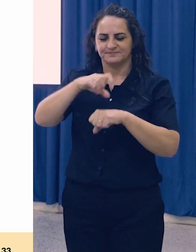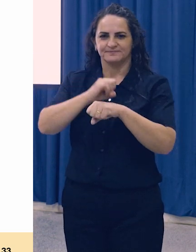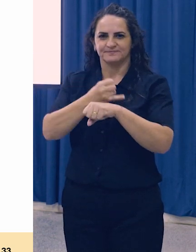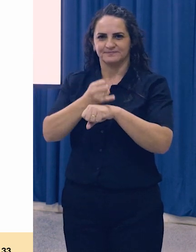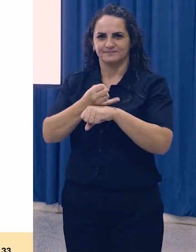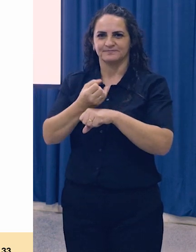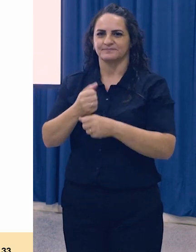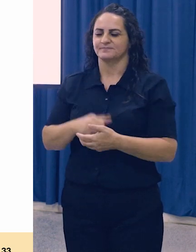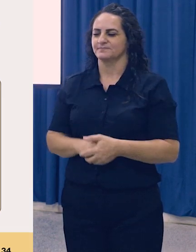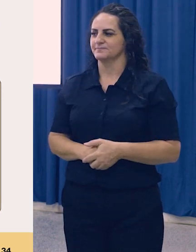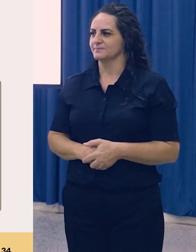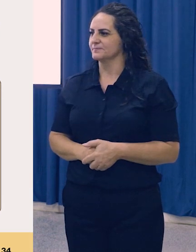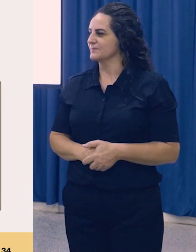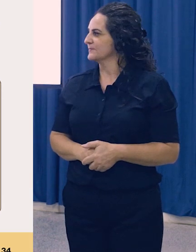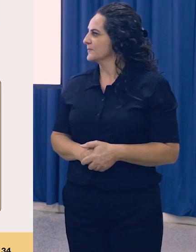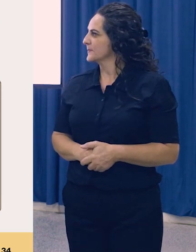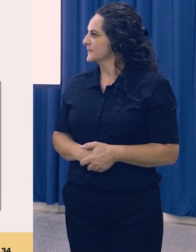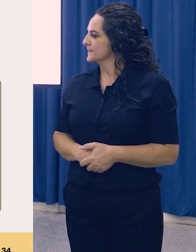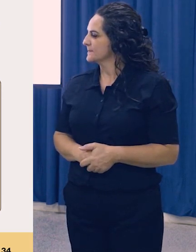Ok.